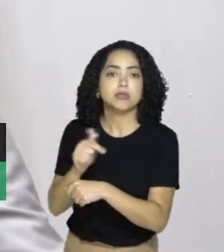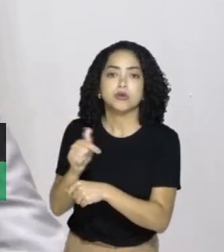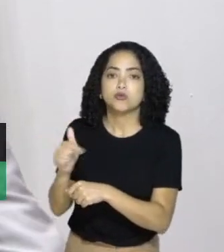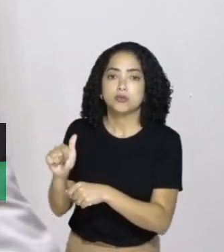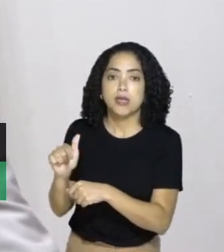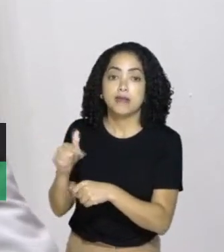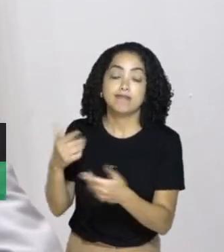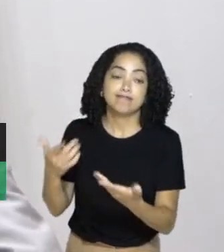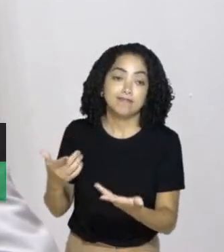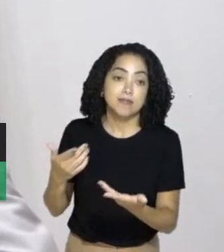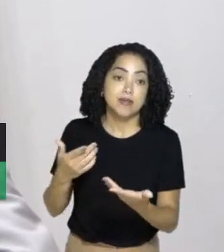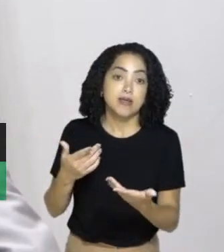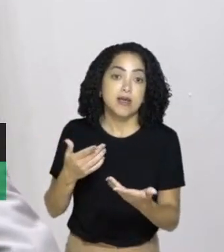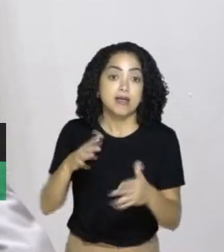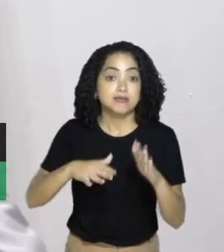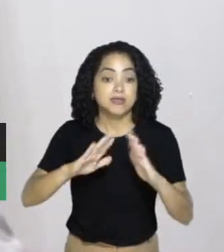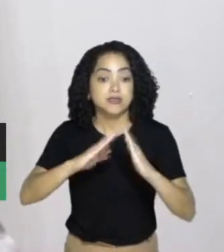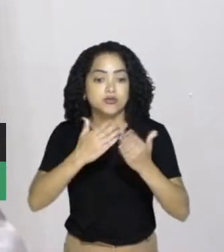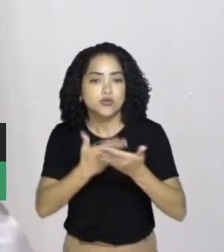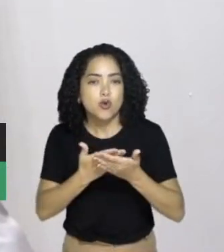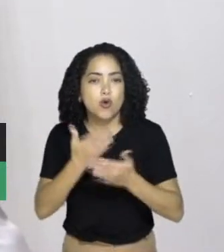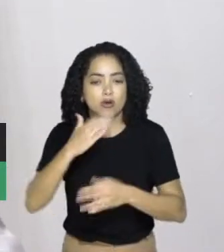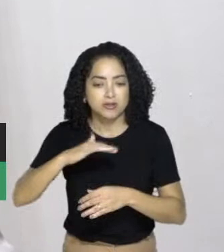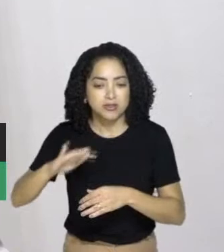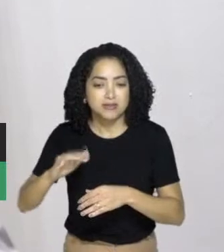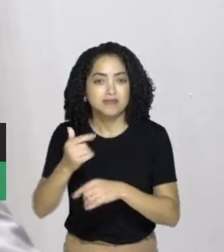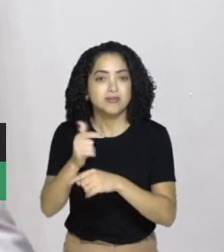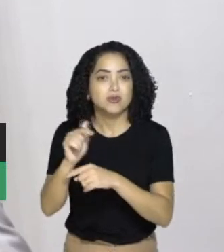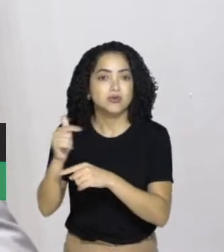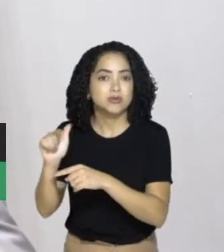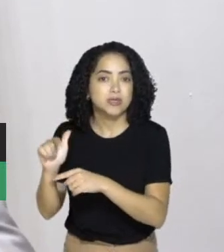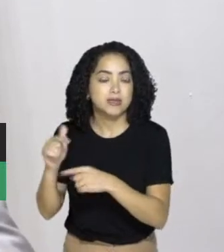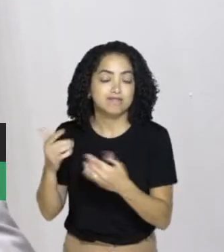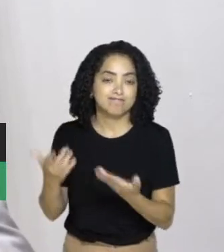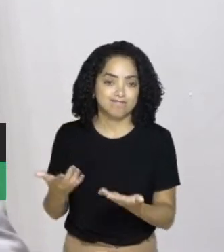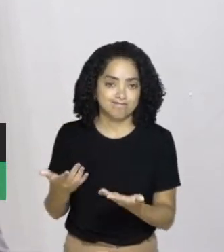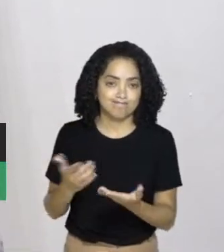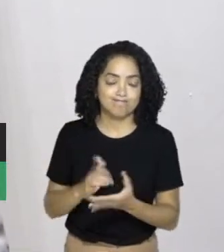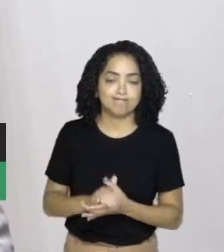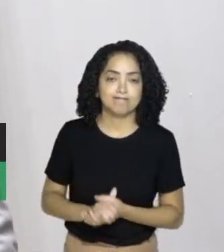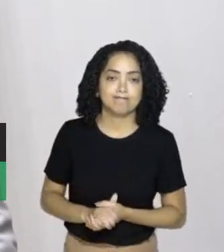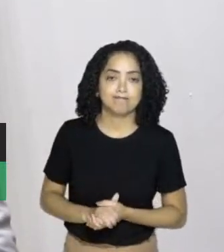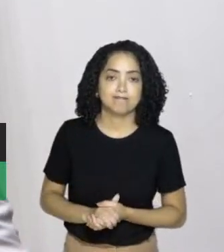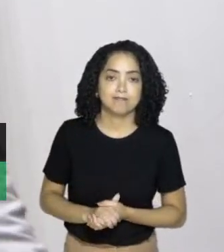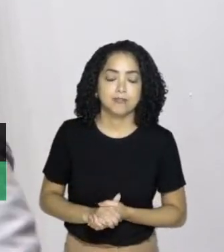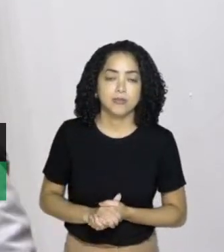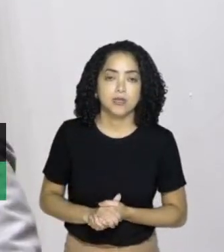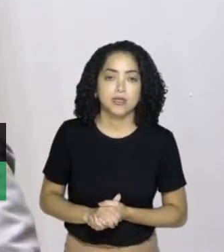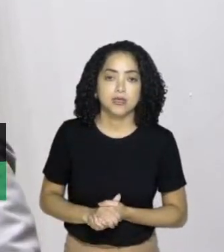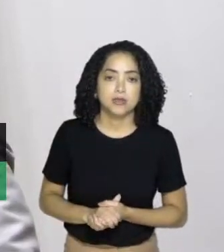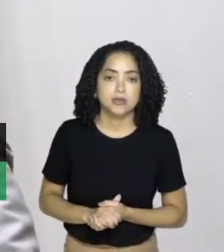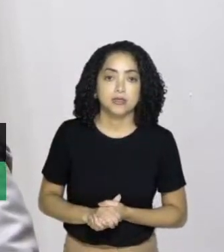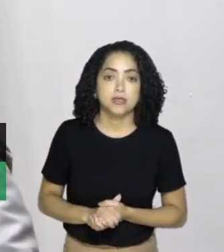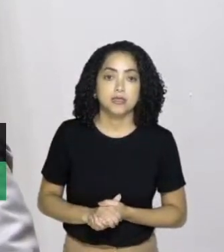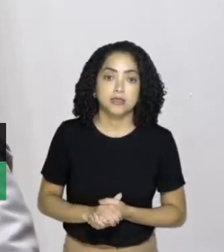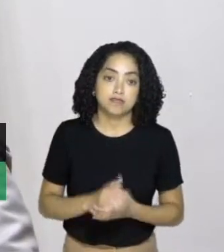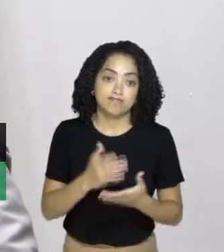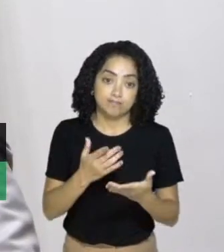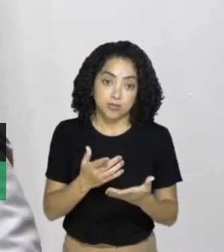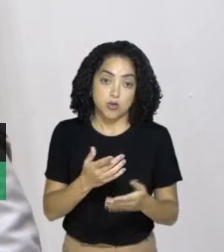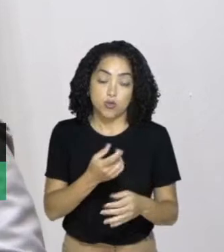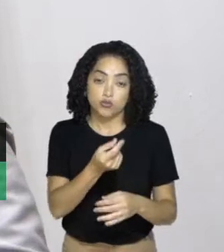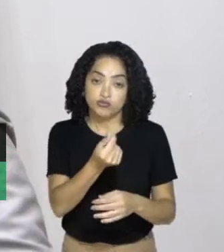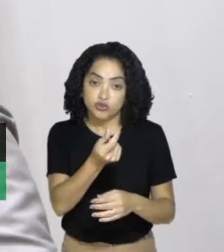creche na sua cidade, estava celebrando o contrato com a Serrana, por exemplo. esse dinheiro do lixo poderia ser